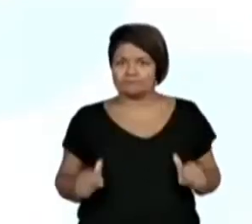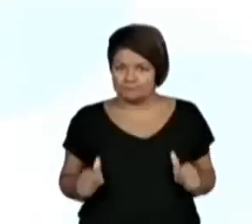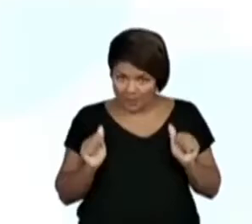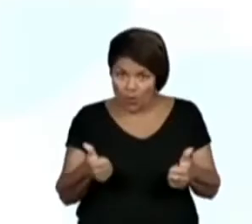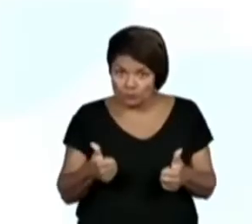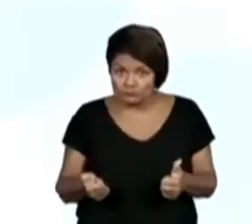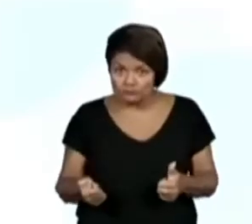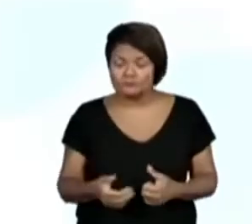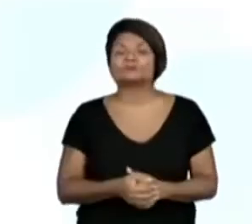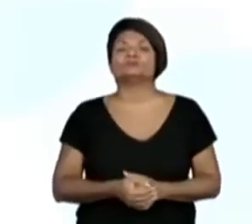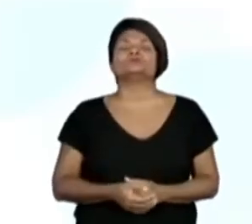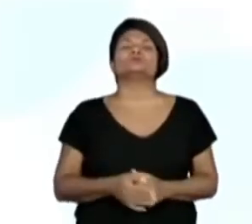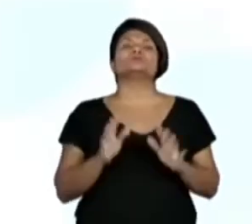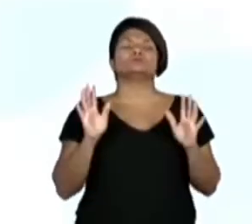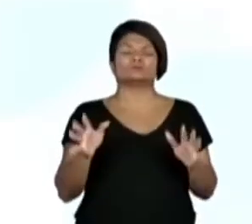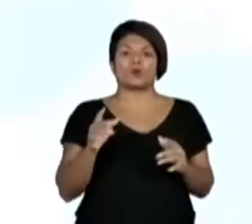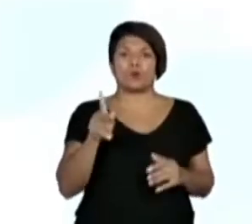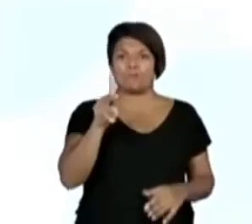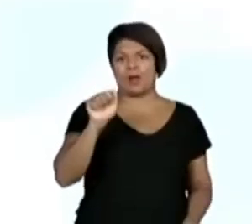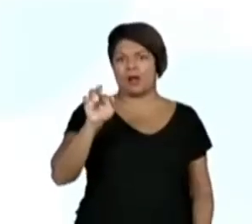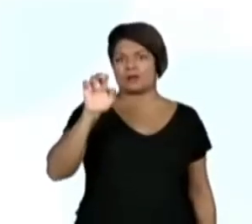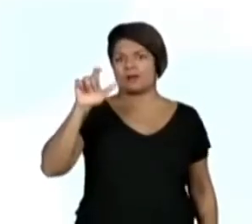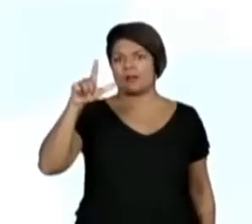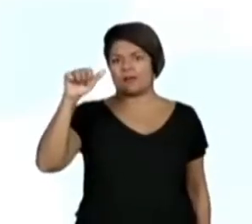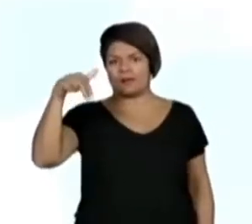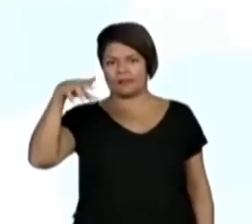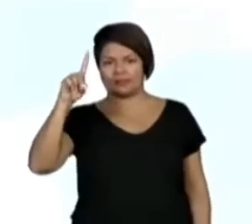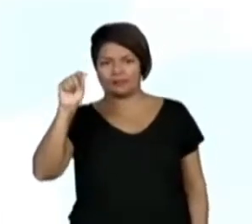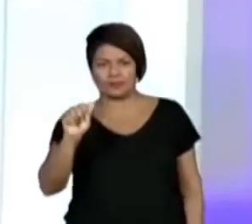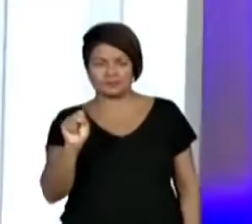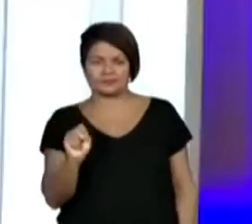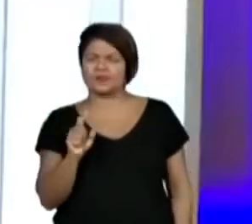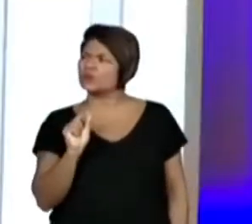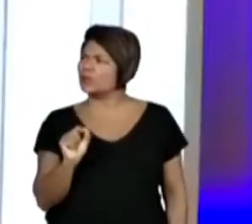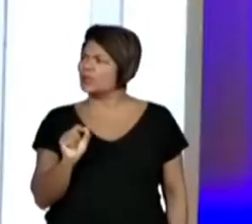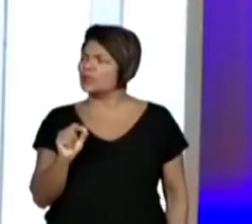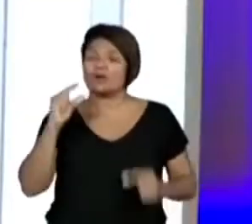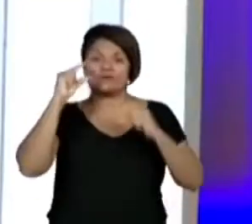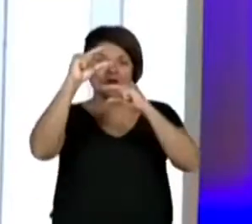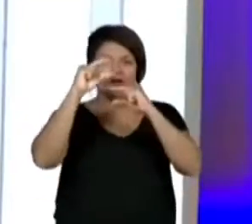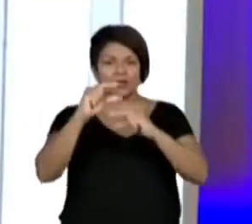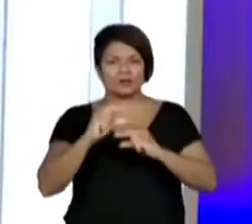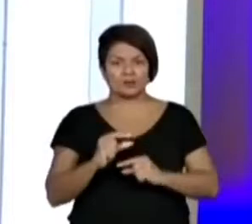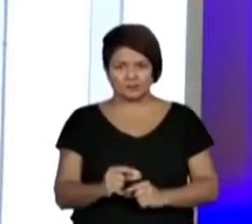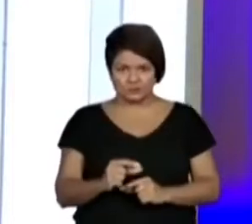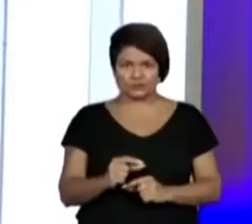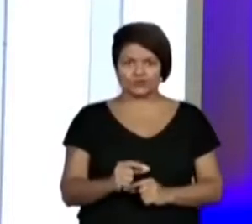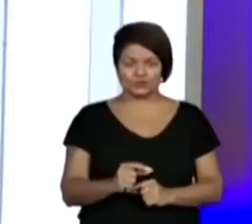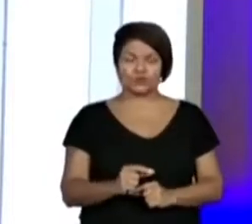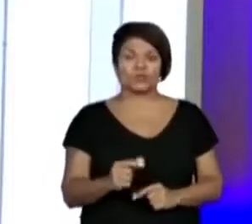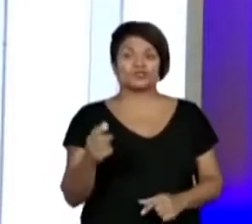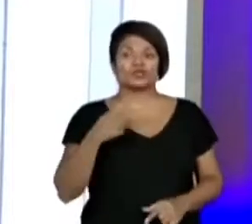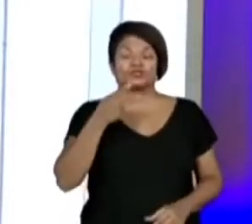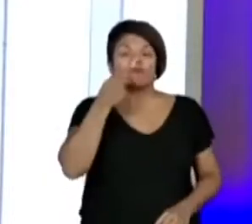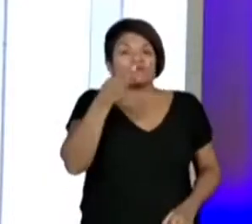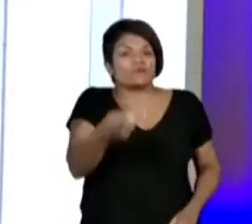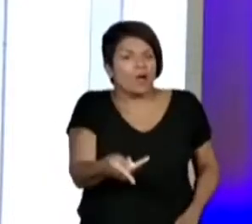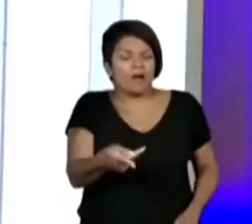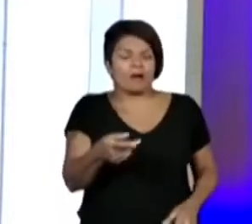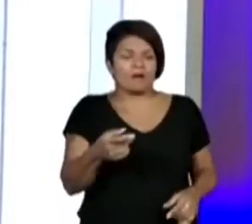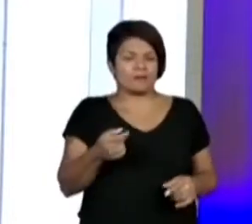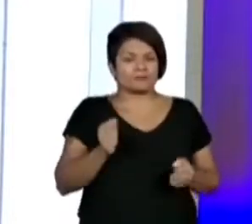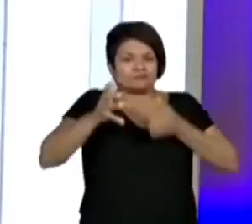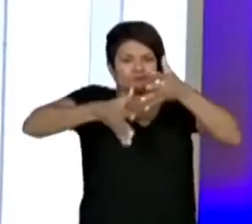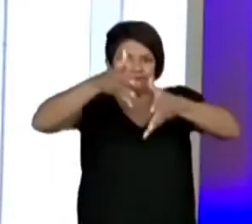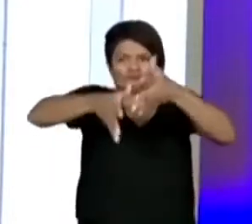para lembrar, professora Ana, então parlenda é aqueles versinhos que a gente recita nas brincadeiras, que geralmente a gente já